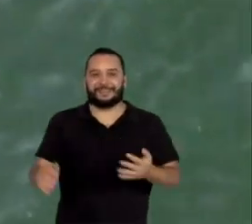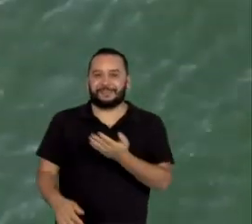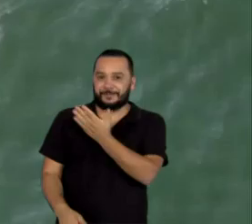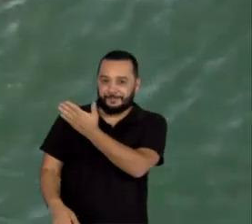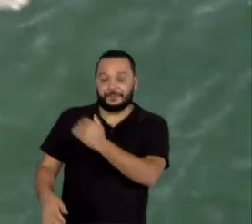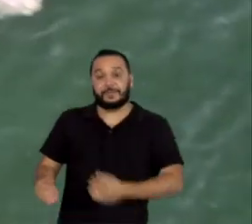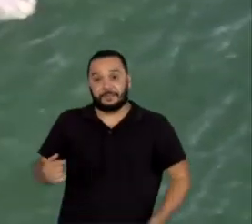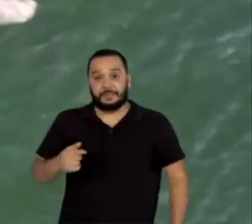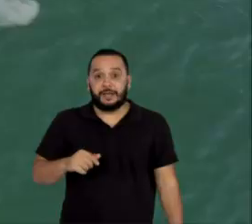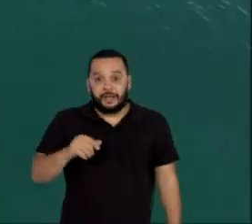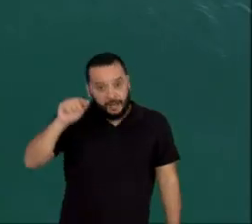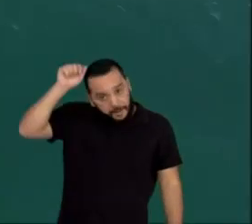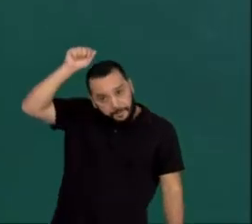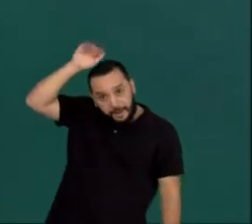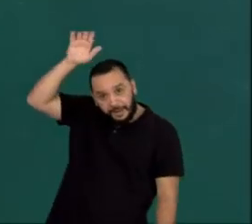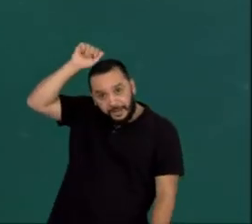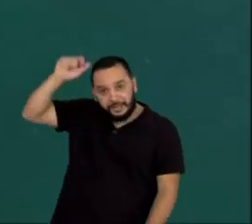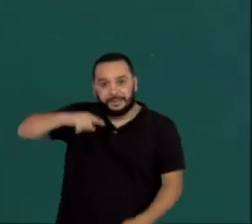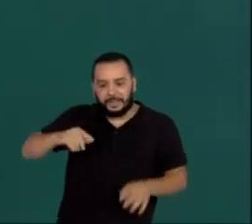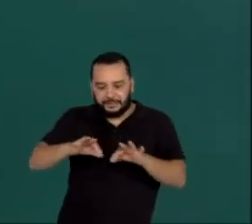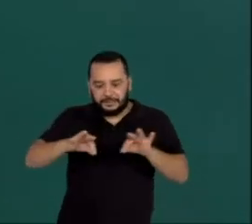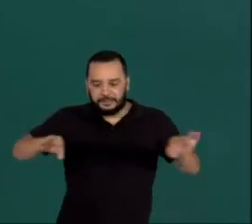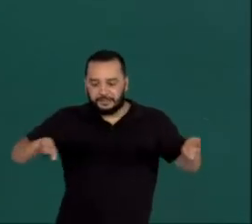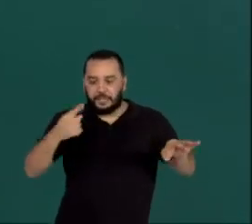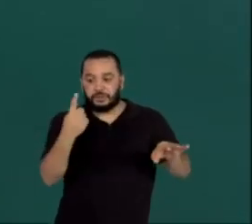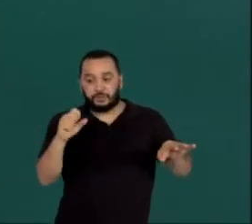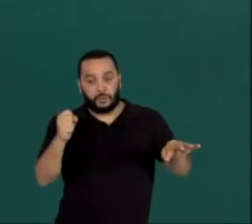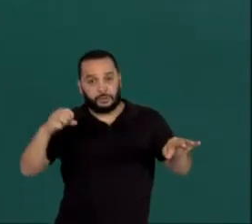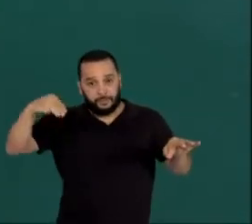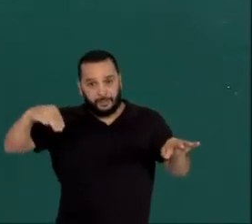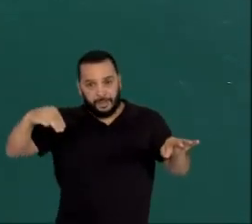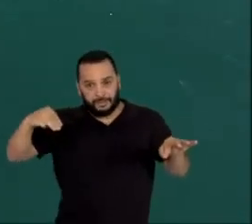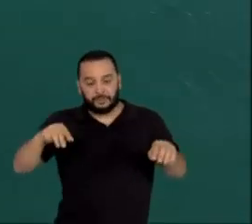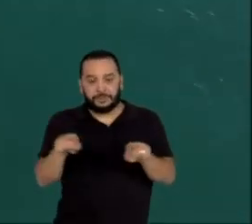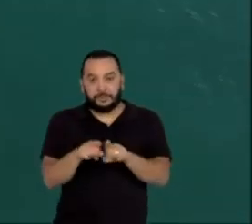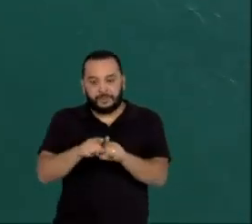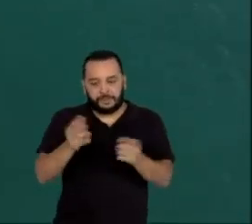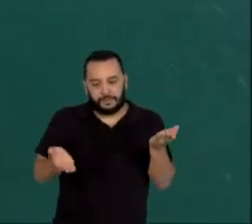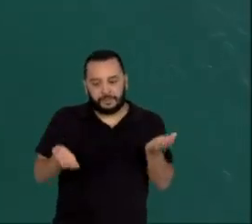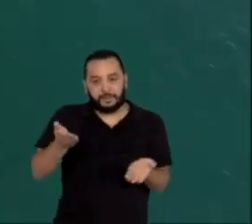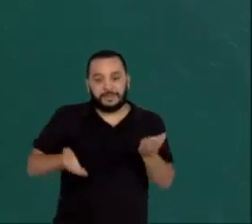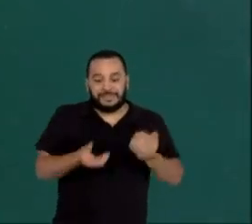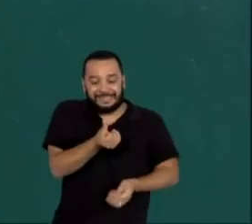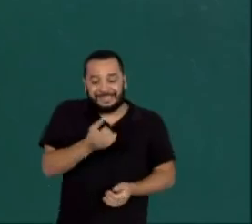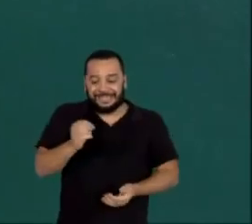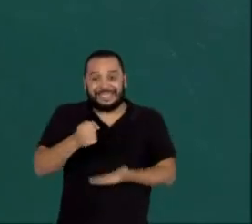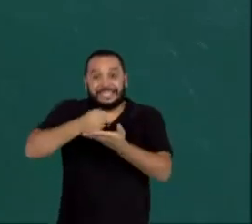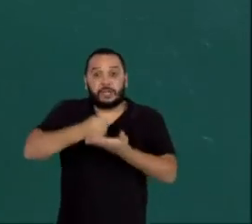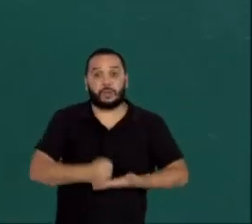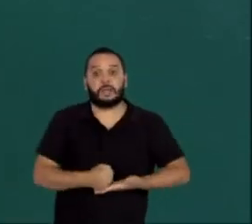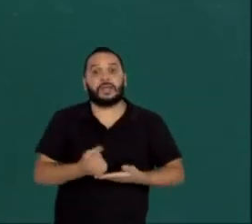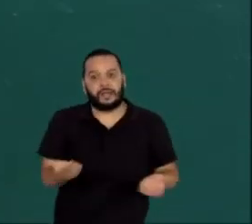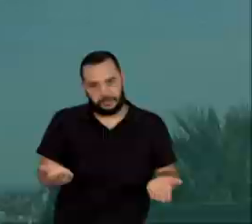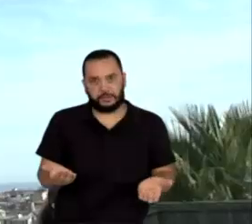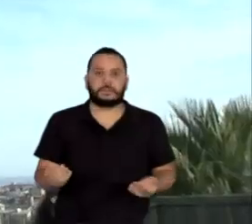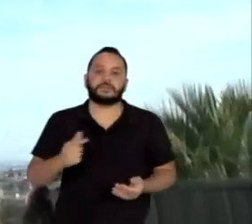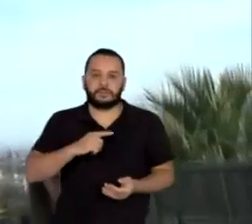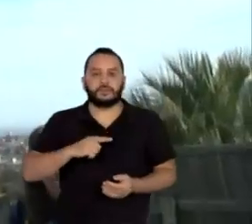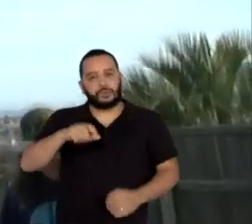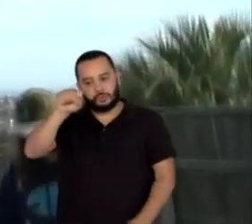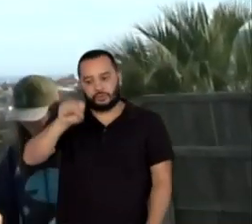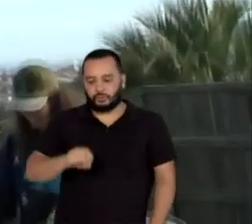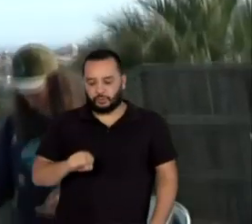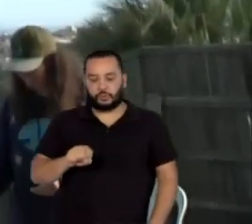francas podem chegar a 18 metros de comprimento e ter 60 toneladas. A costa sul catarinense é o